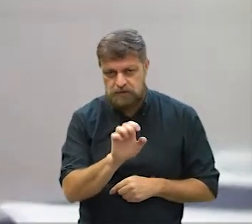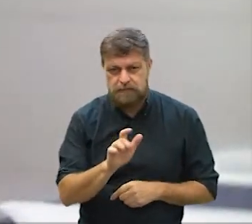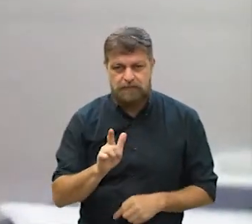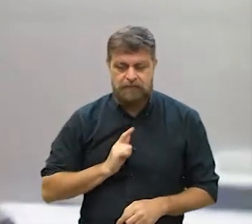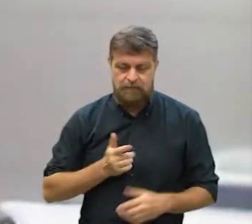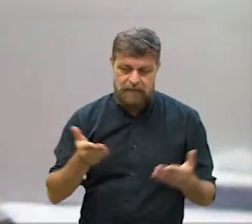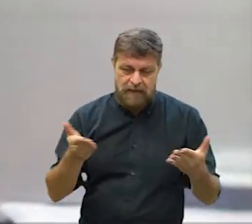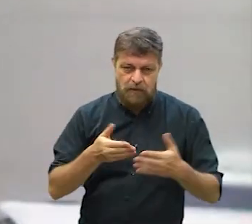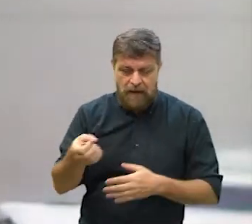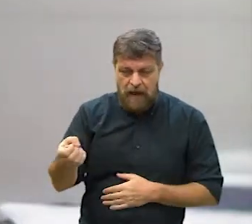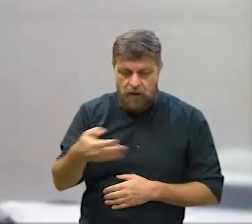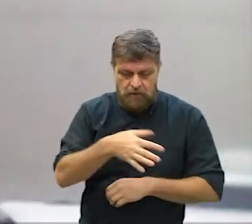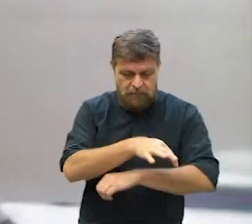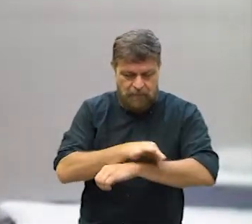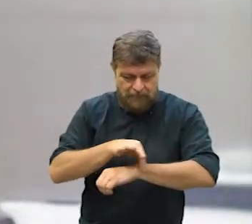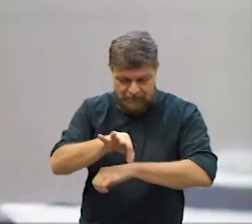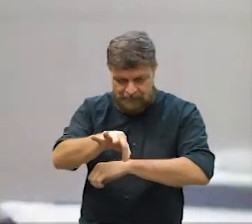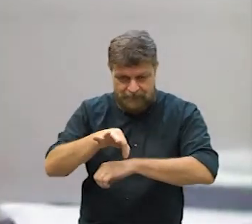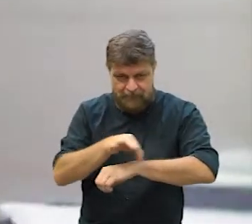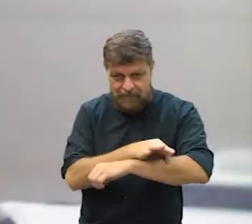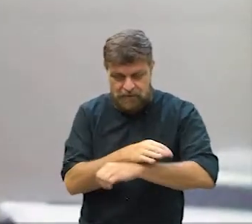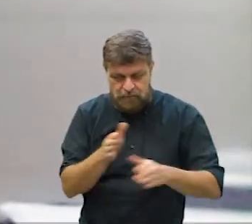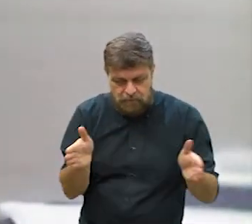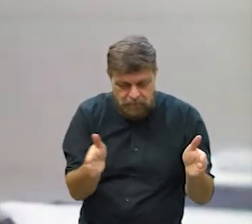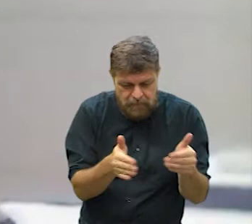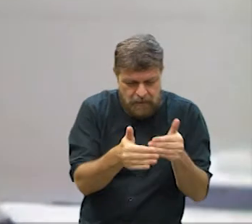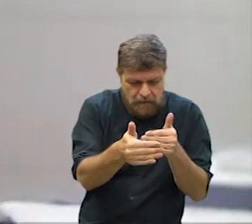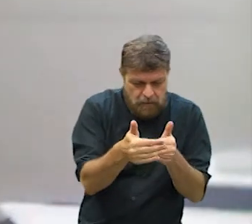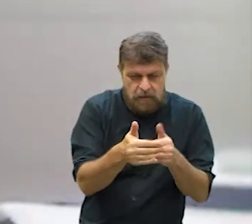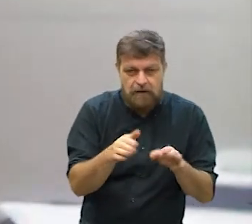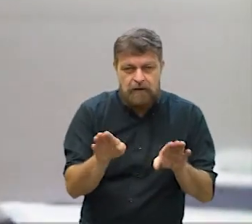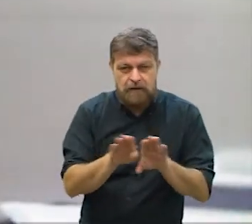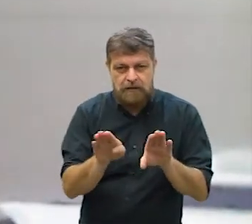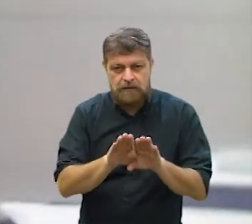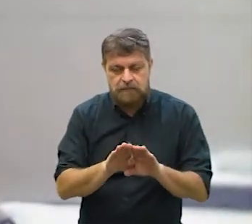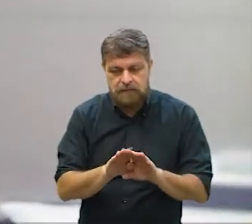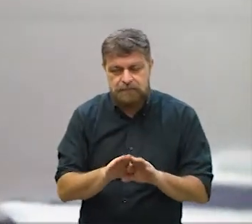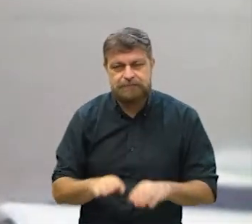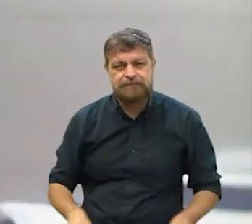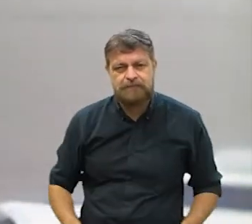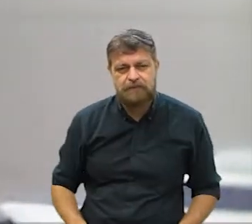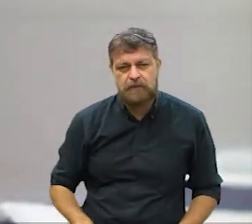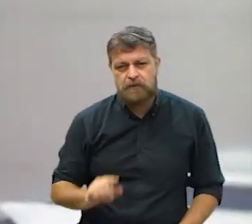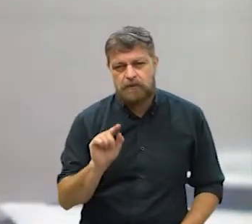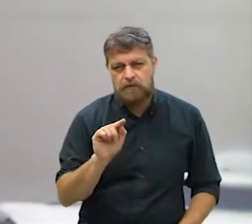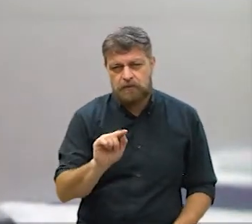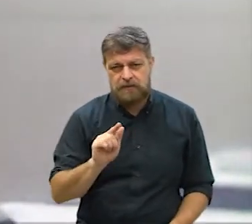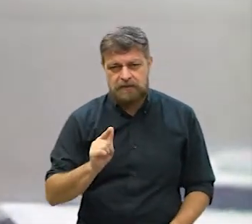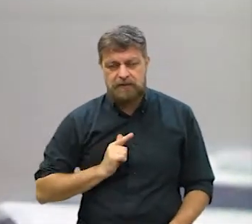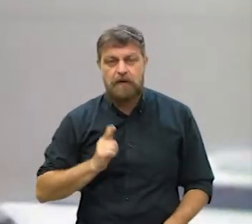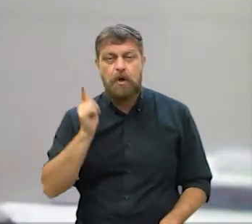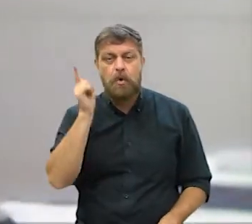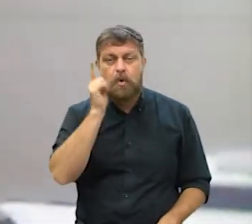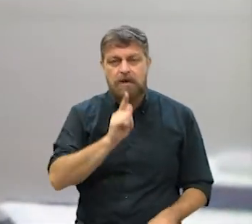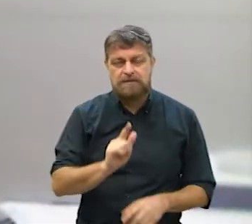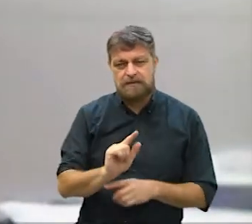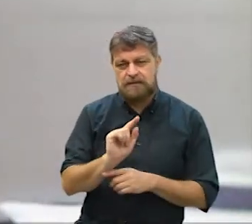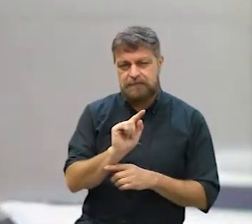nova metragem, né? E juntando aí as duas coisas, debelar